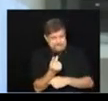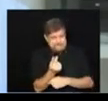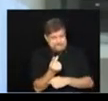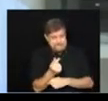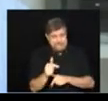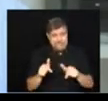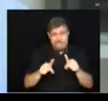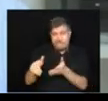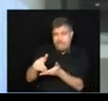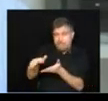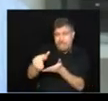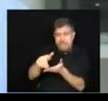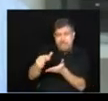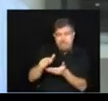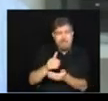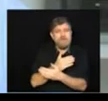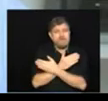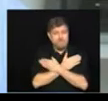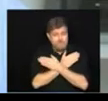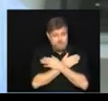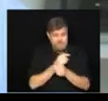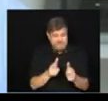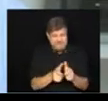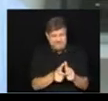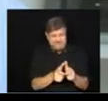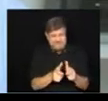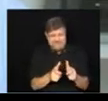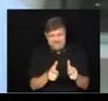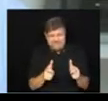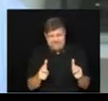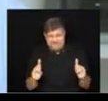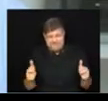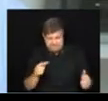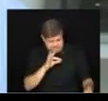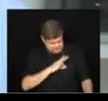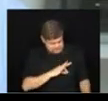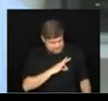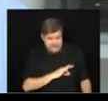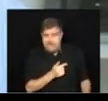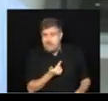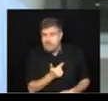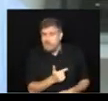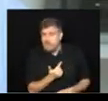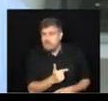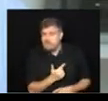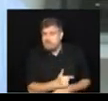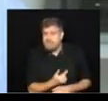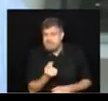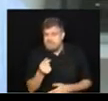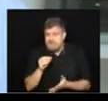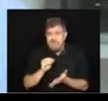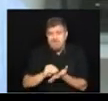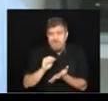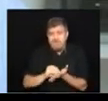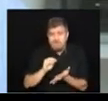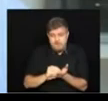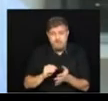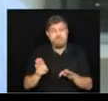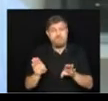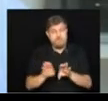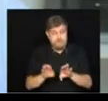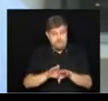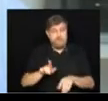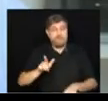desemprego intenso que nós temos, a falta de rendimento familiar, sim, houve também